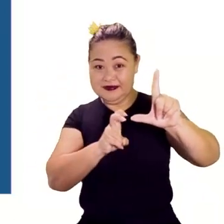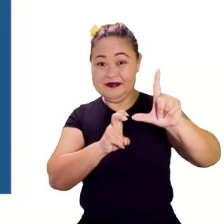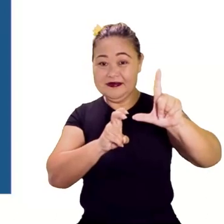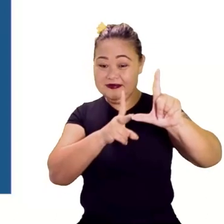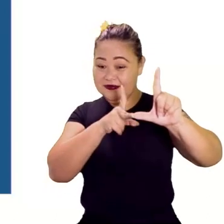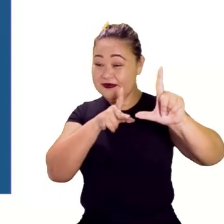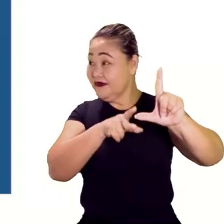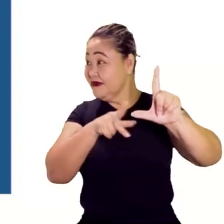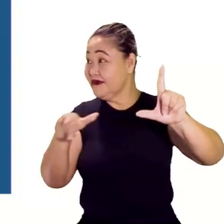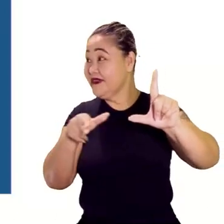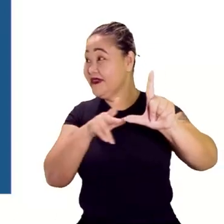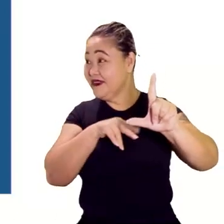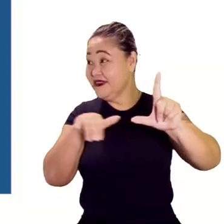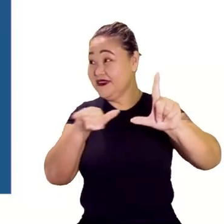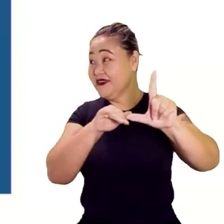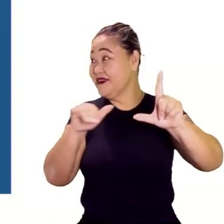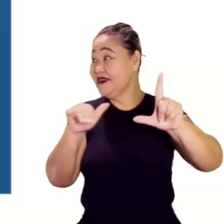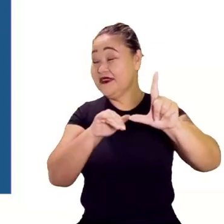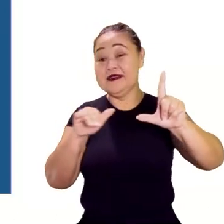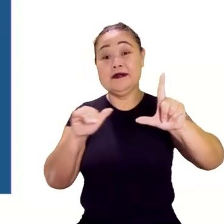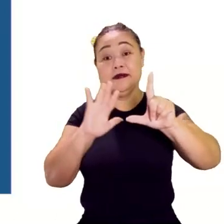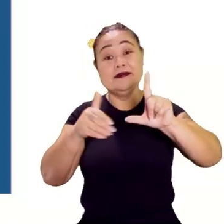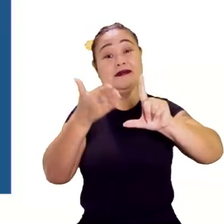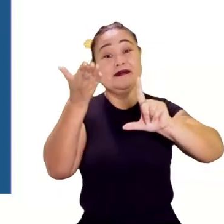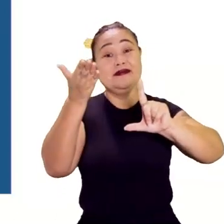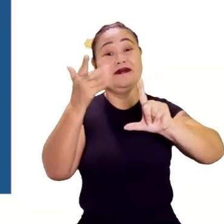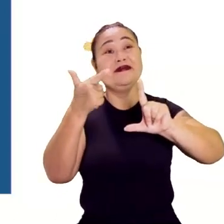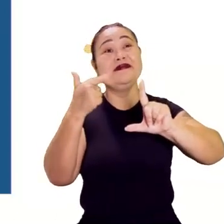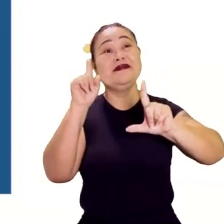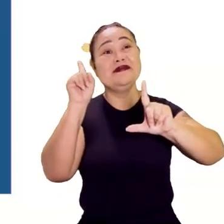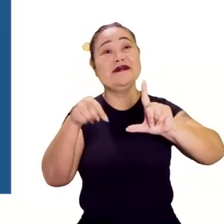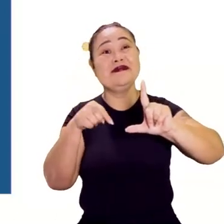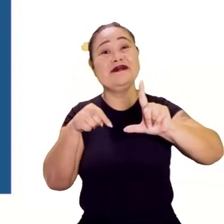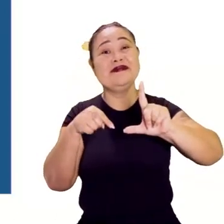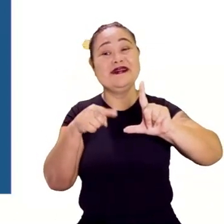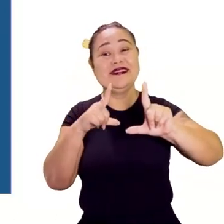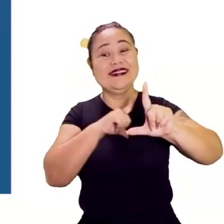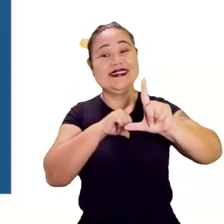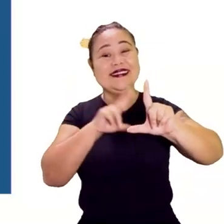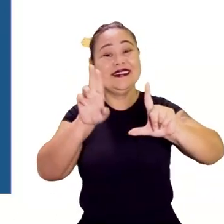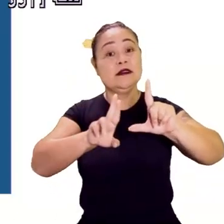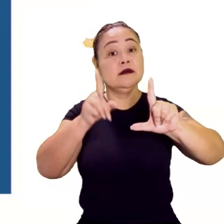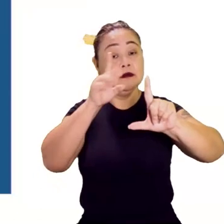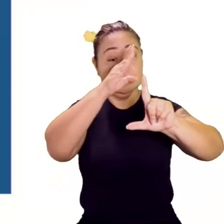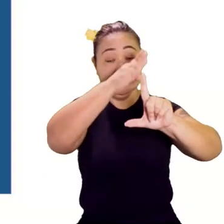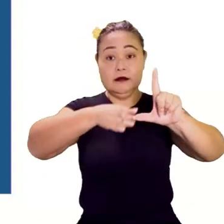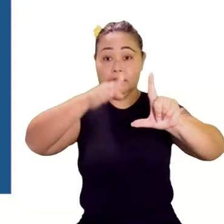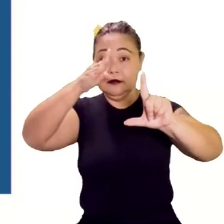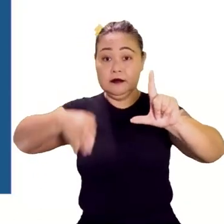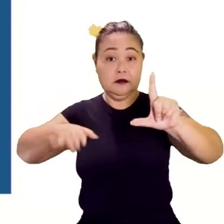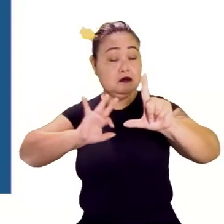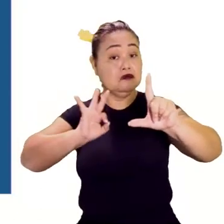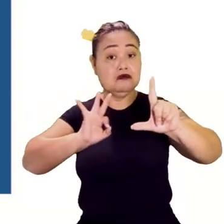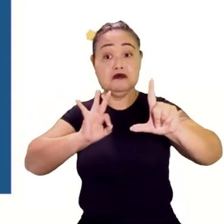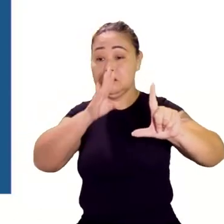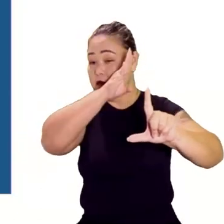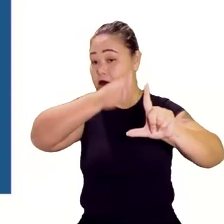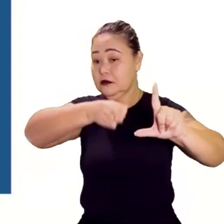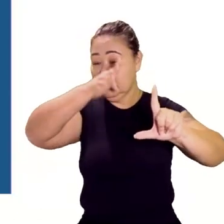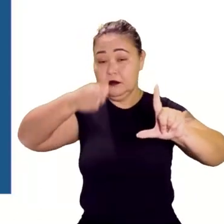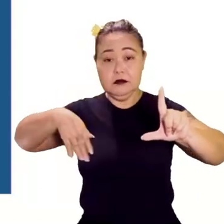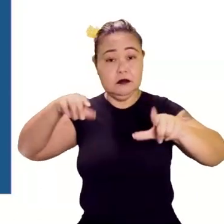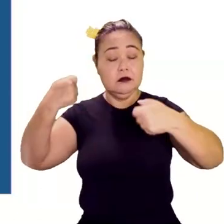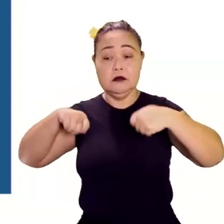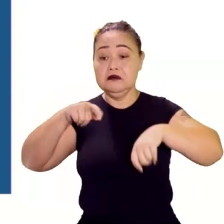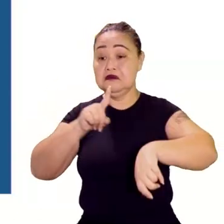os logs e ficar só com os logaritmandos, né? Isso. Então, isso aqui a gente pode anular aqui, ó? Já anula direto,